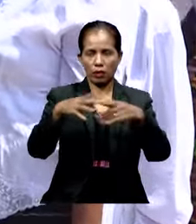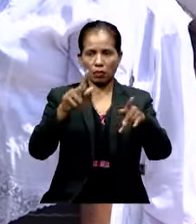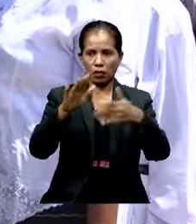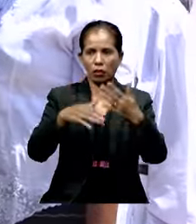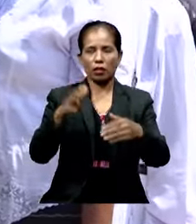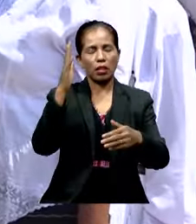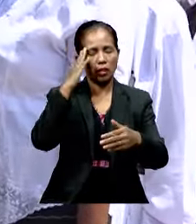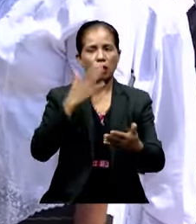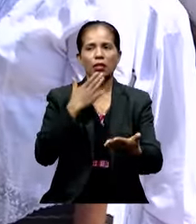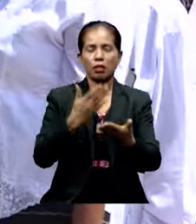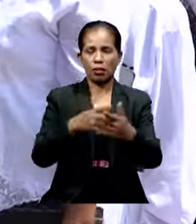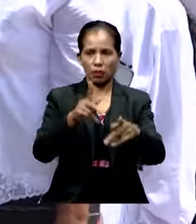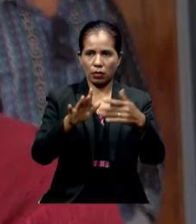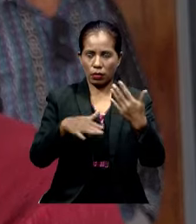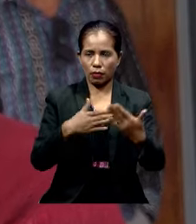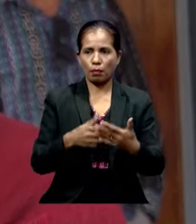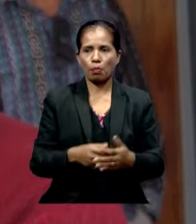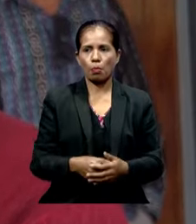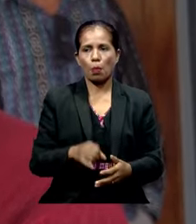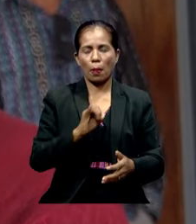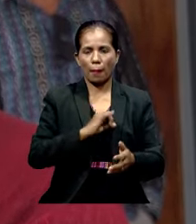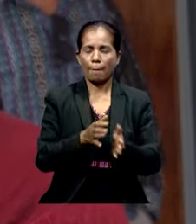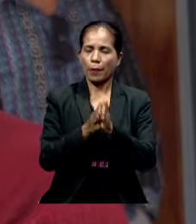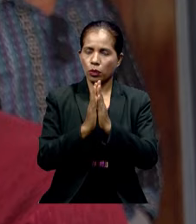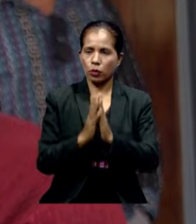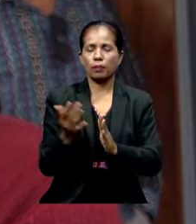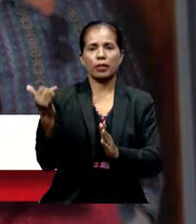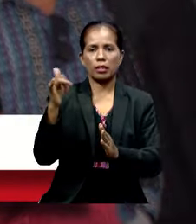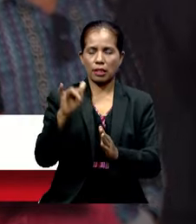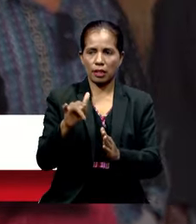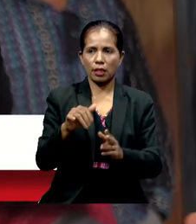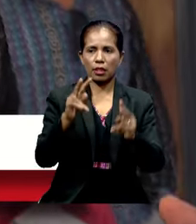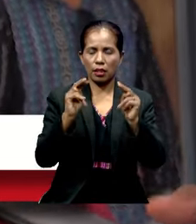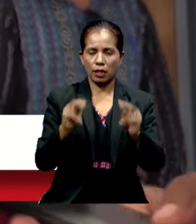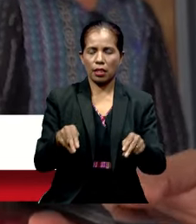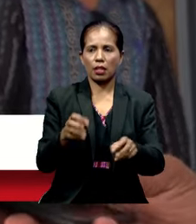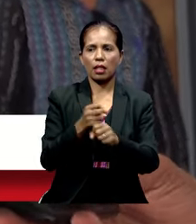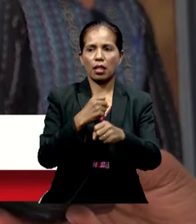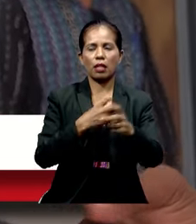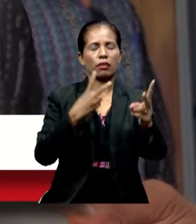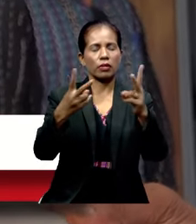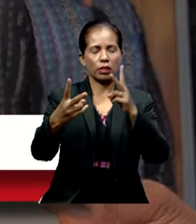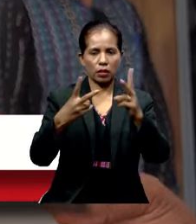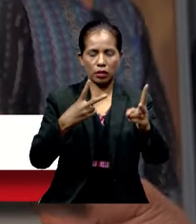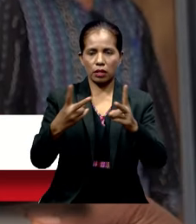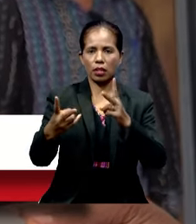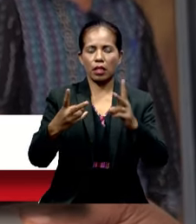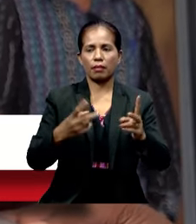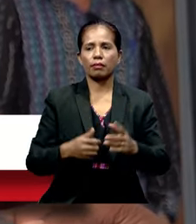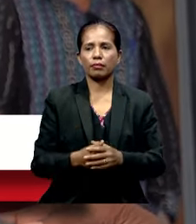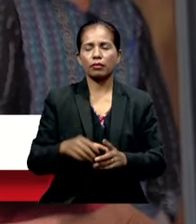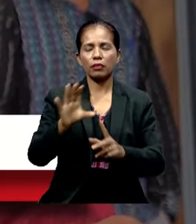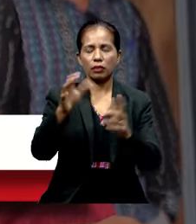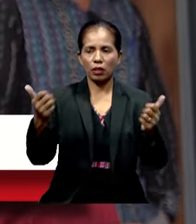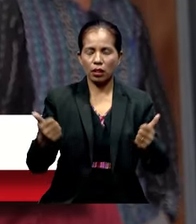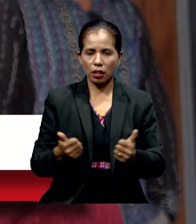dikunyese di diak ne povo. How se exige basira hatu tem que halo visita domiciliária. Chefe aldeia